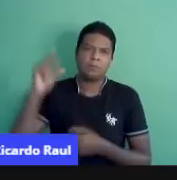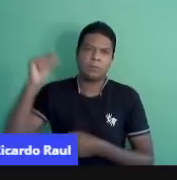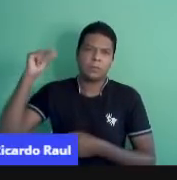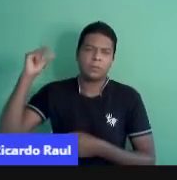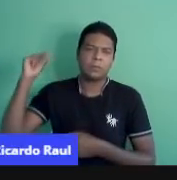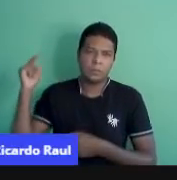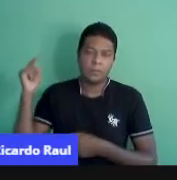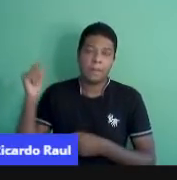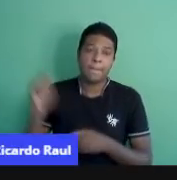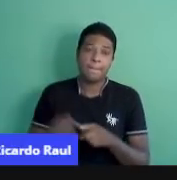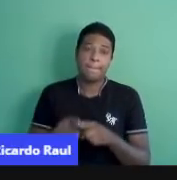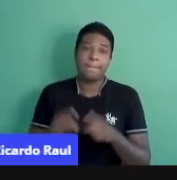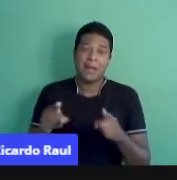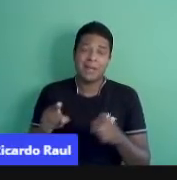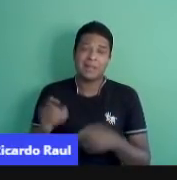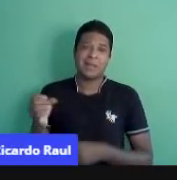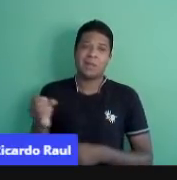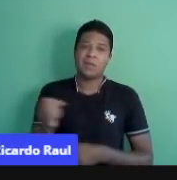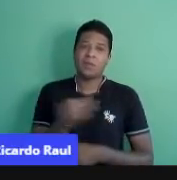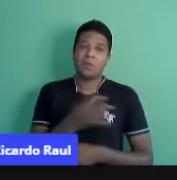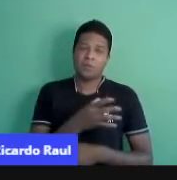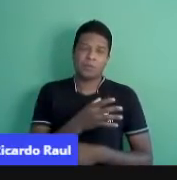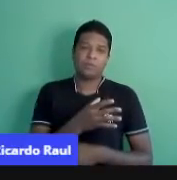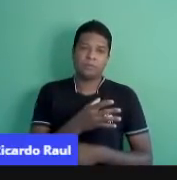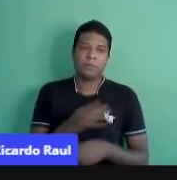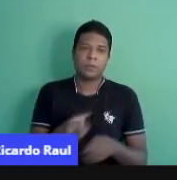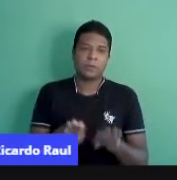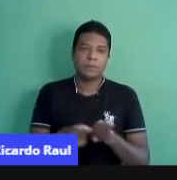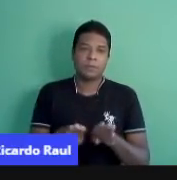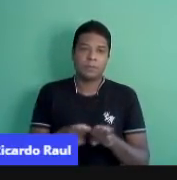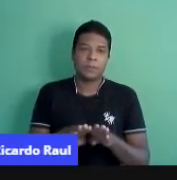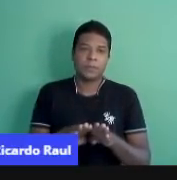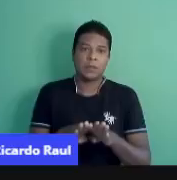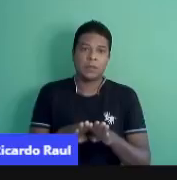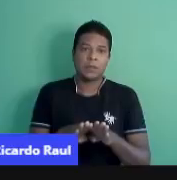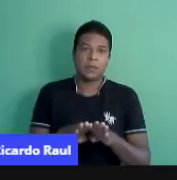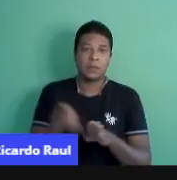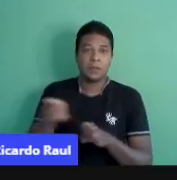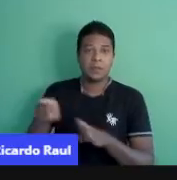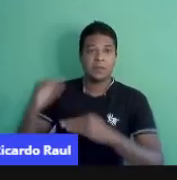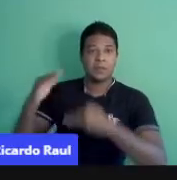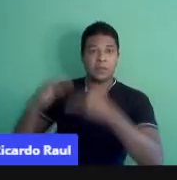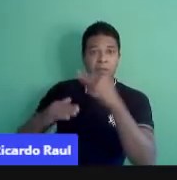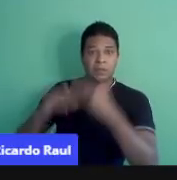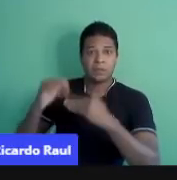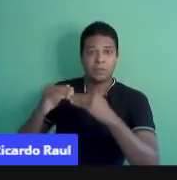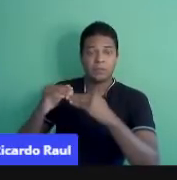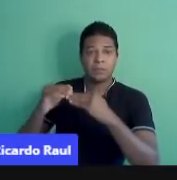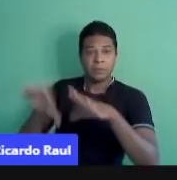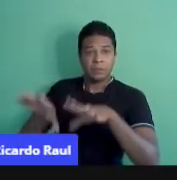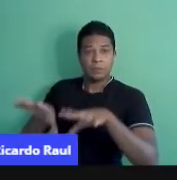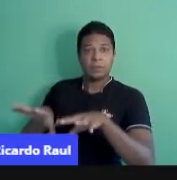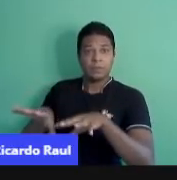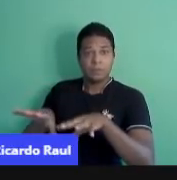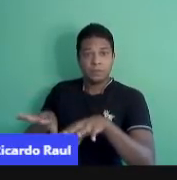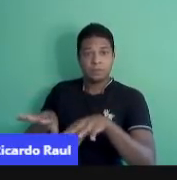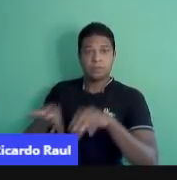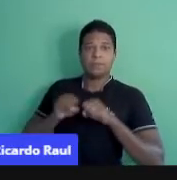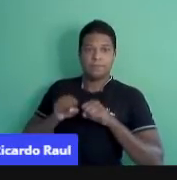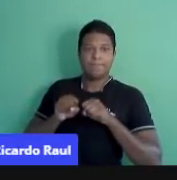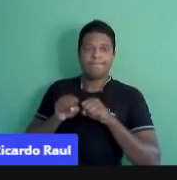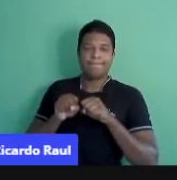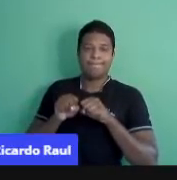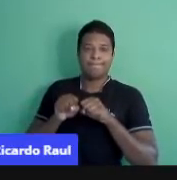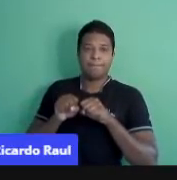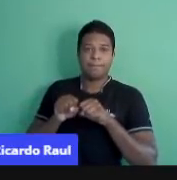maior, porém ainda é novo também. E esses profissionais estão se apropriando desse direito de dar aula,